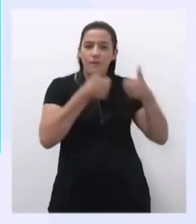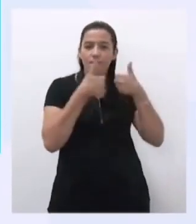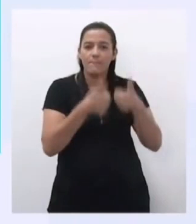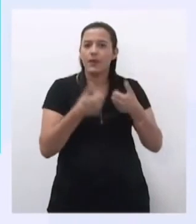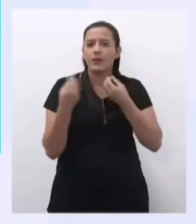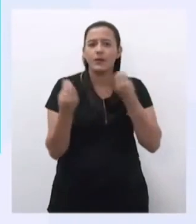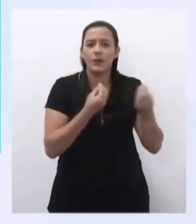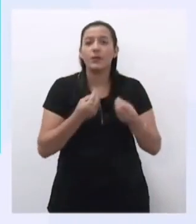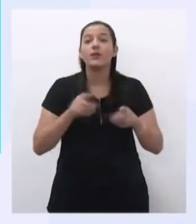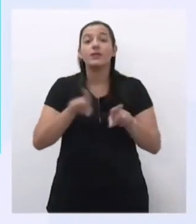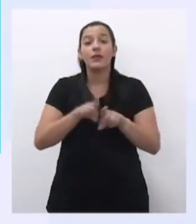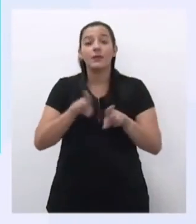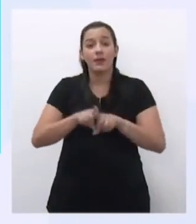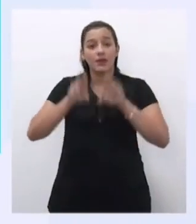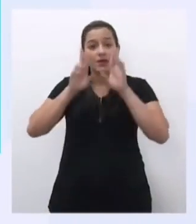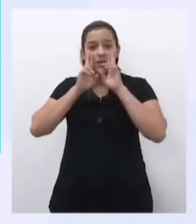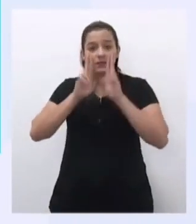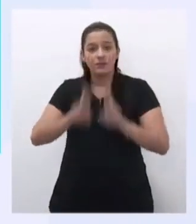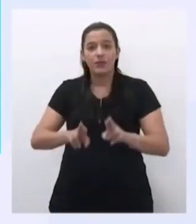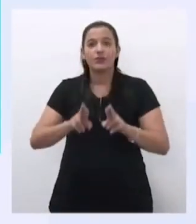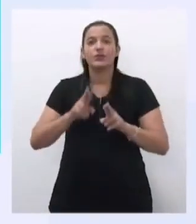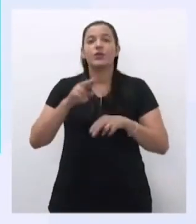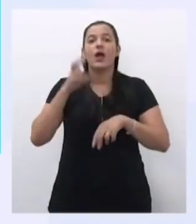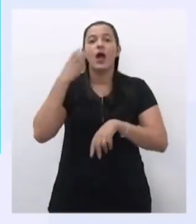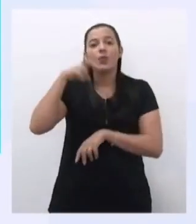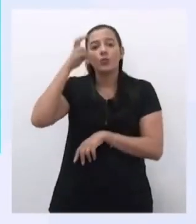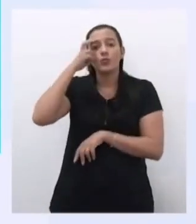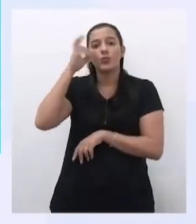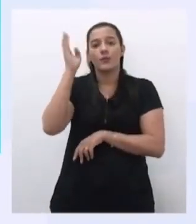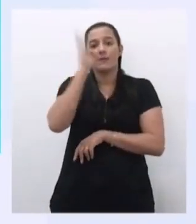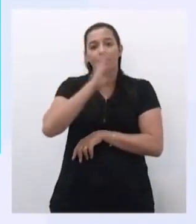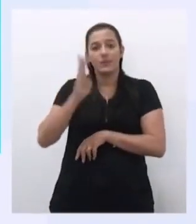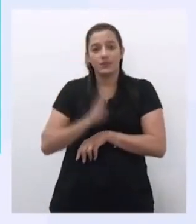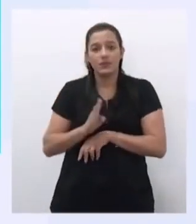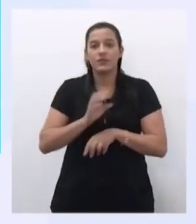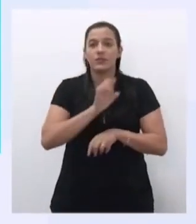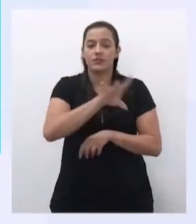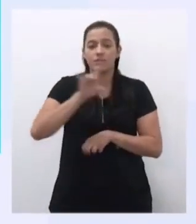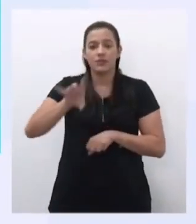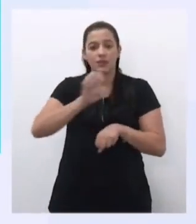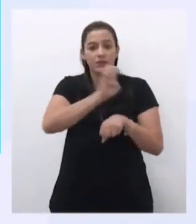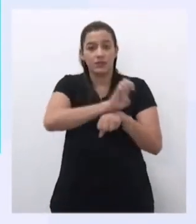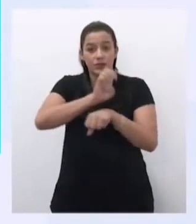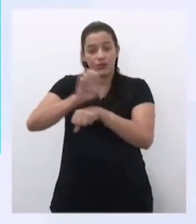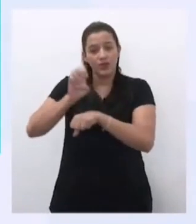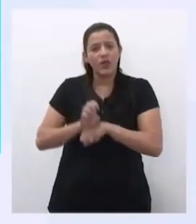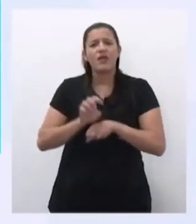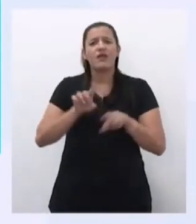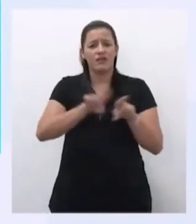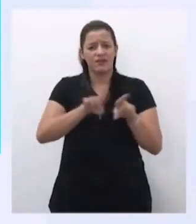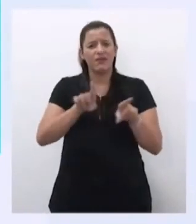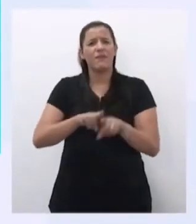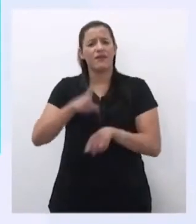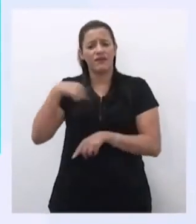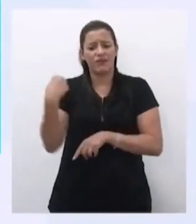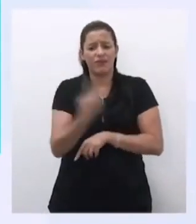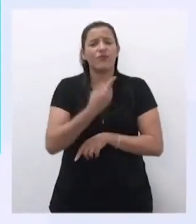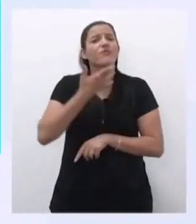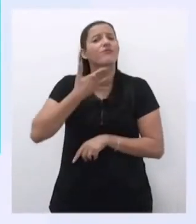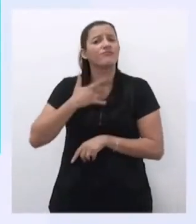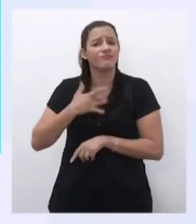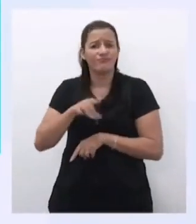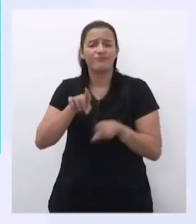cultura brasileira maravilhosa e as diferenças de regiões, inclusive por estado, e também que respeite o nosso bolso, porque vocês vão saber que comer